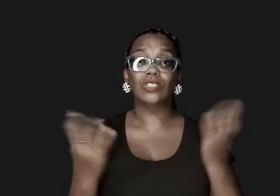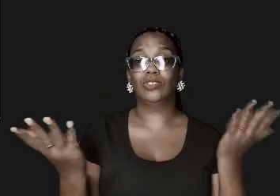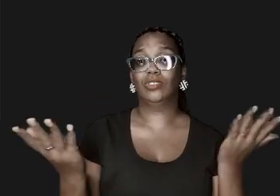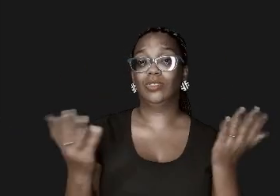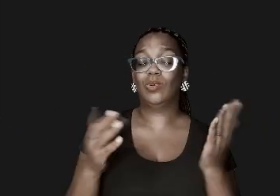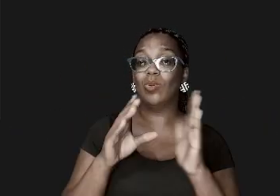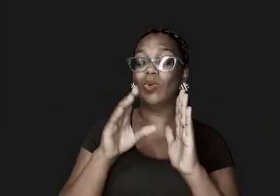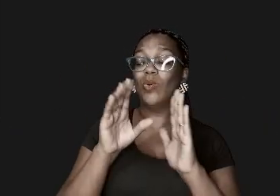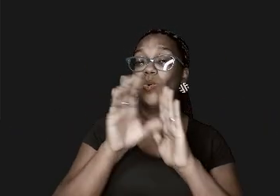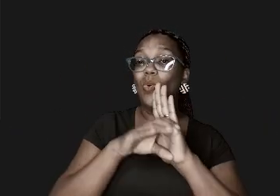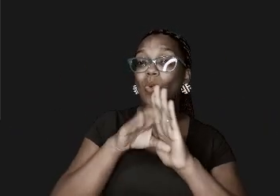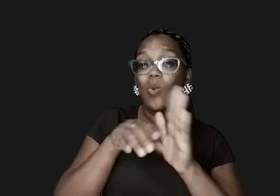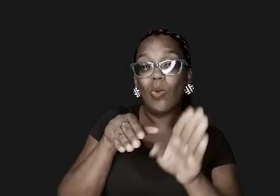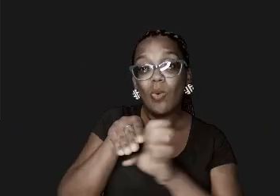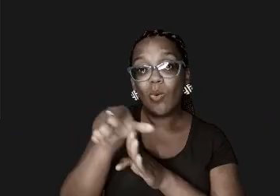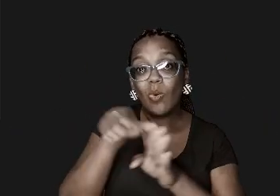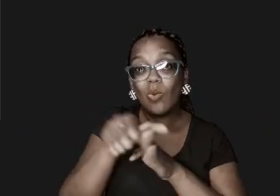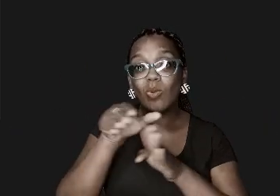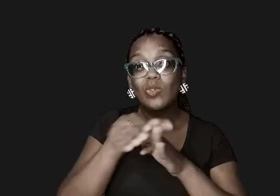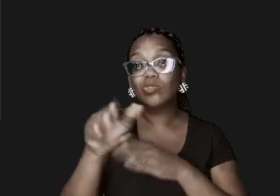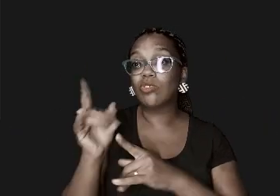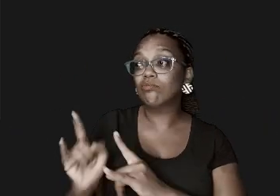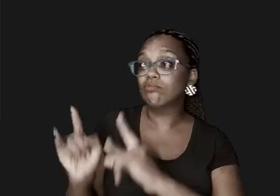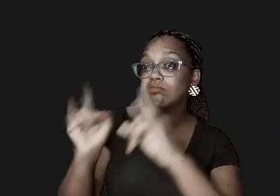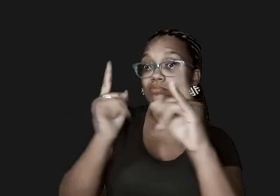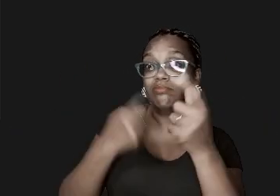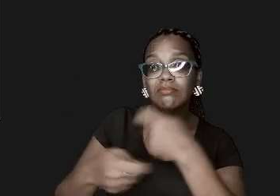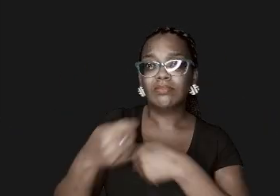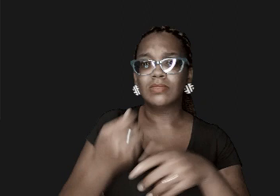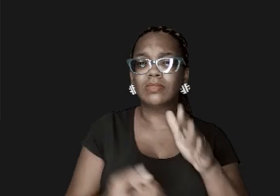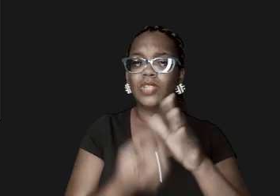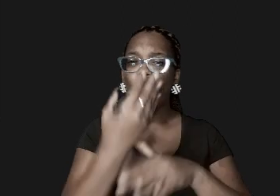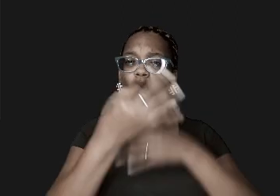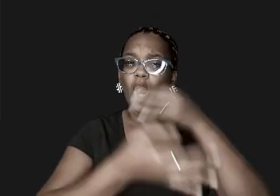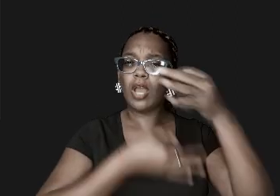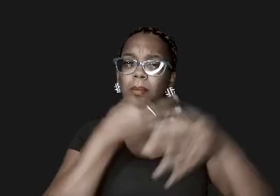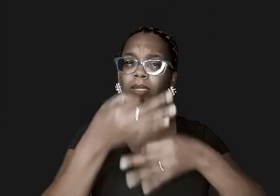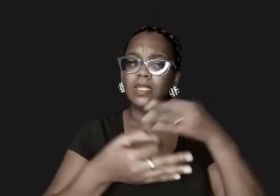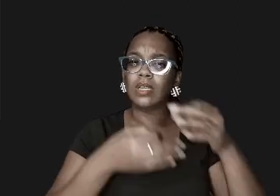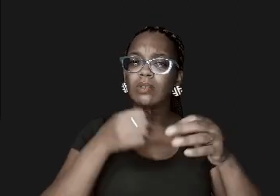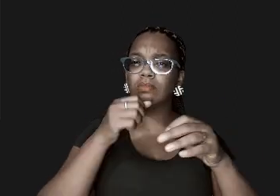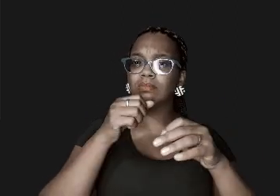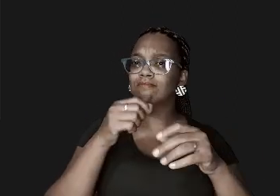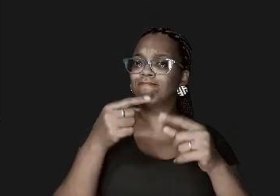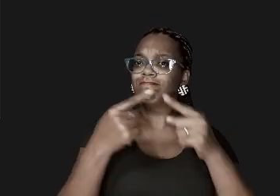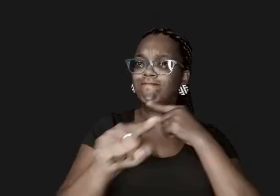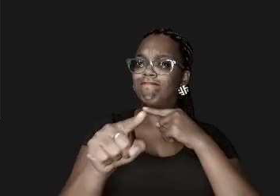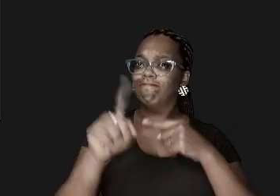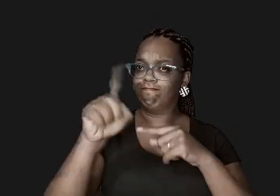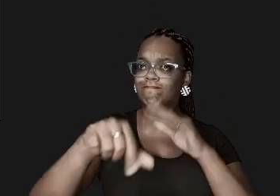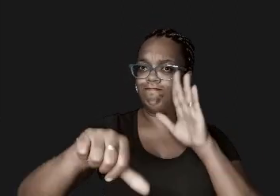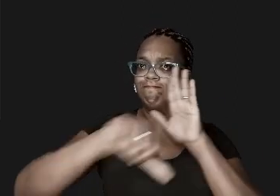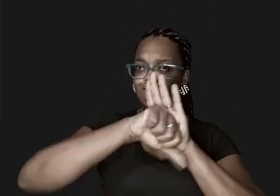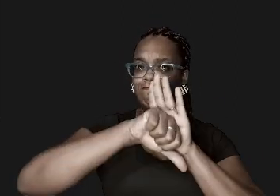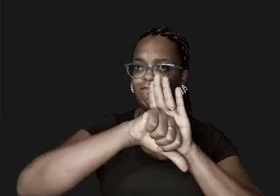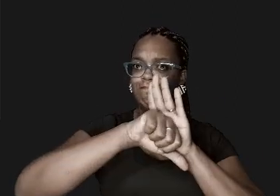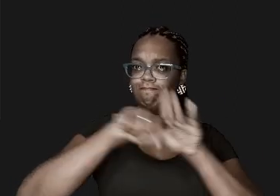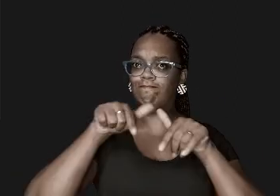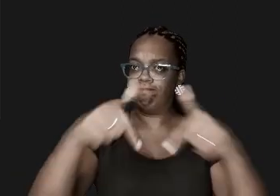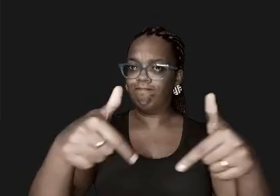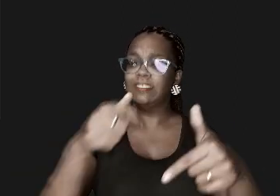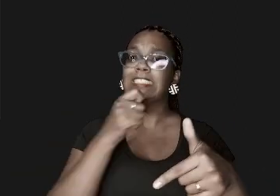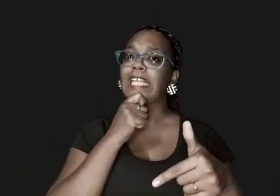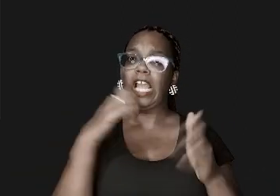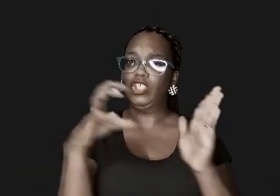exercendo indevidamente atividades registradas você pode estar sendo uma analista um consultor e valores Imobiliários por